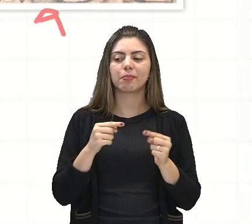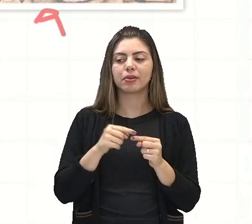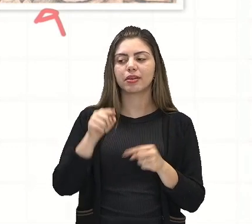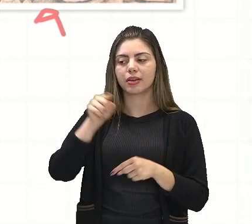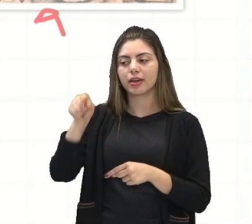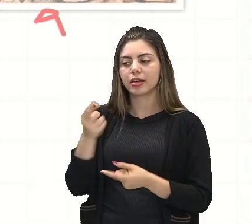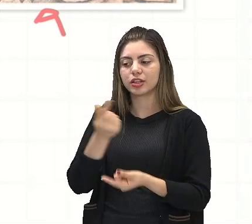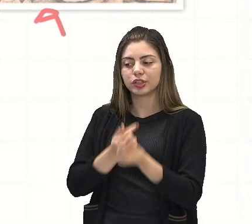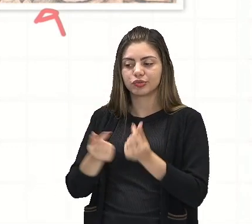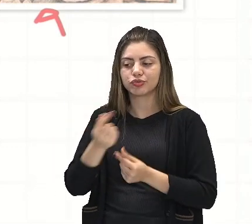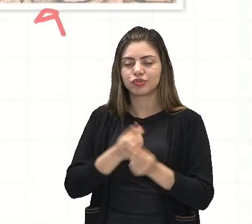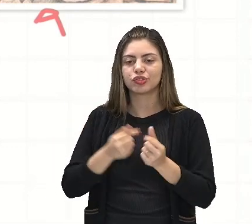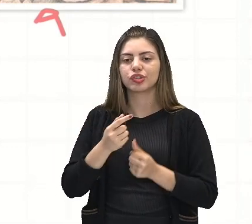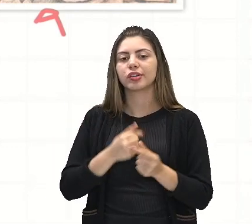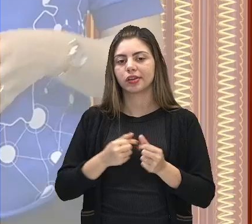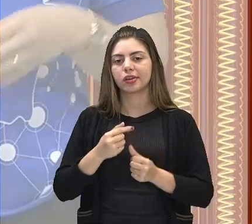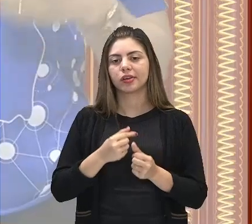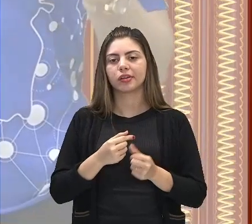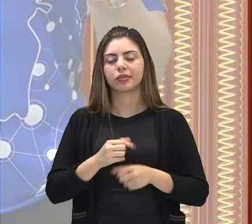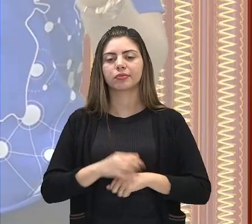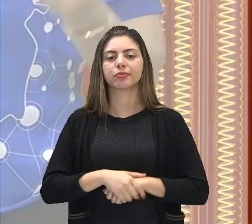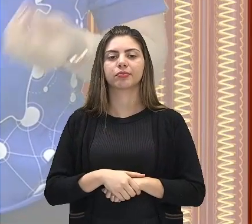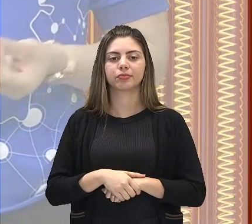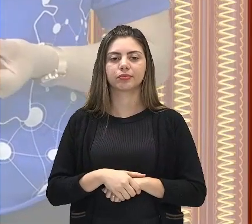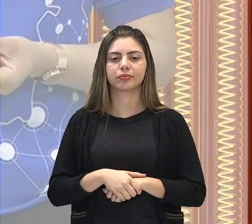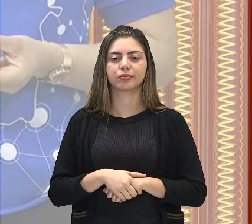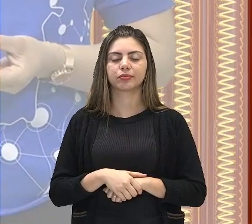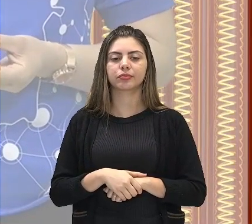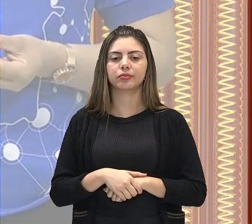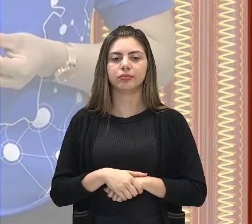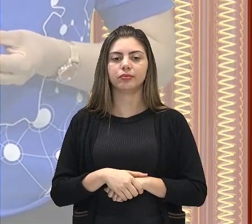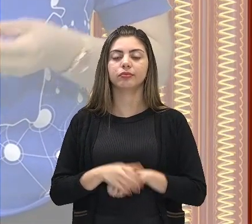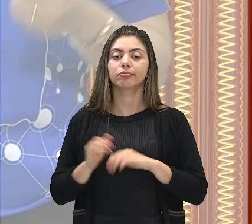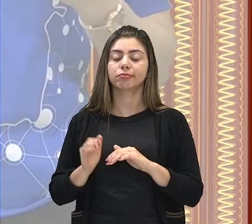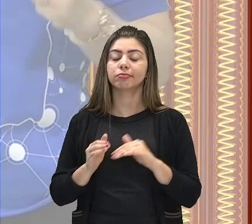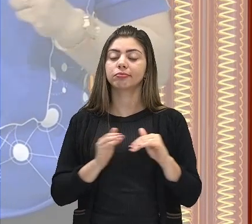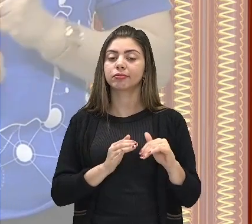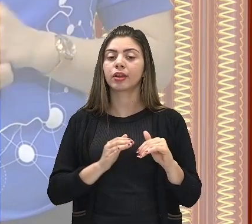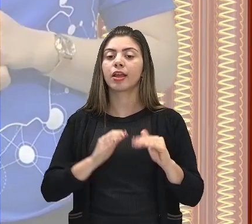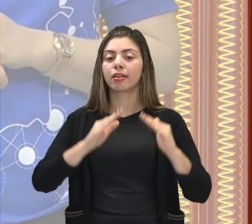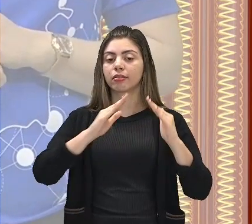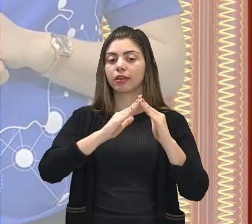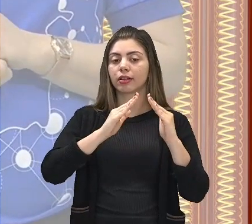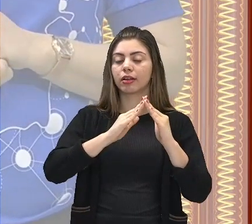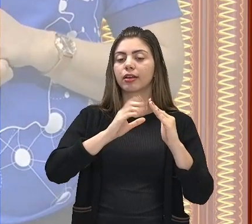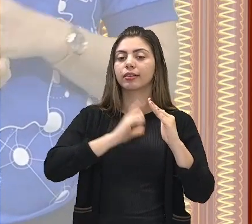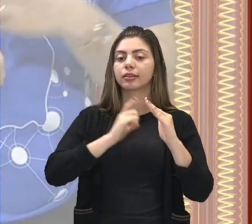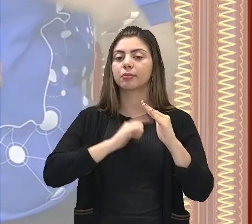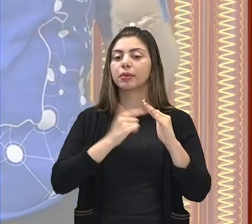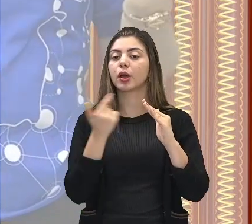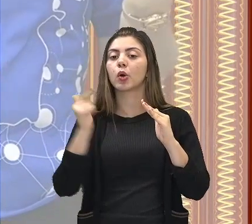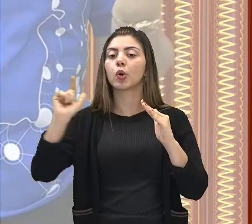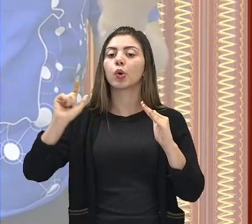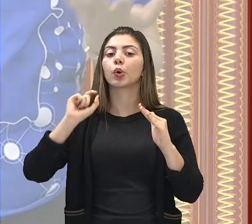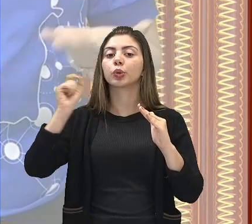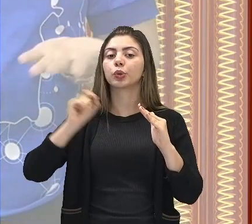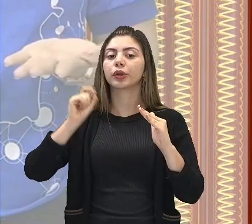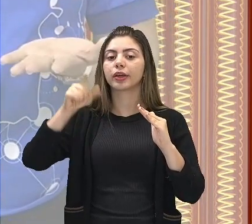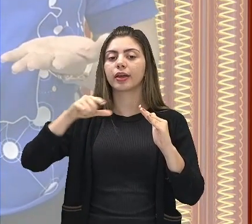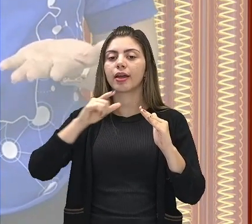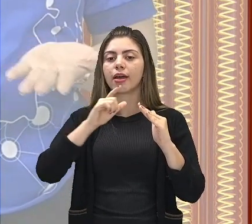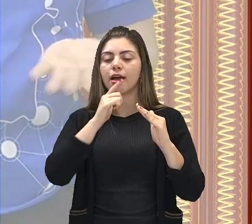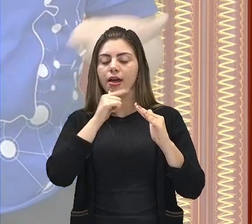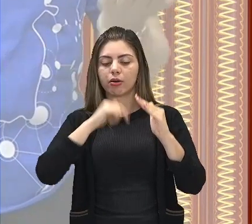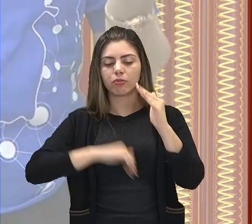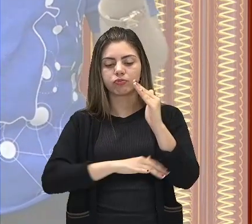dessas comunidades tradicionais. Além ali das palafitas, eu também tenho os flutuantes, né, que são habitações sobre